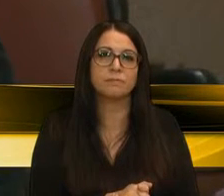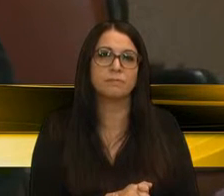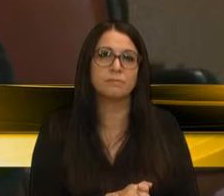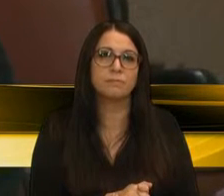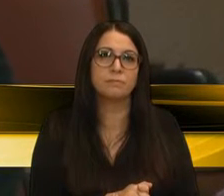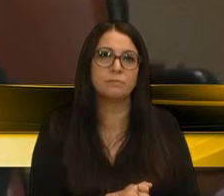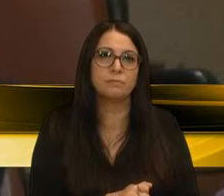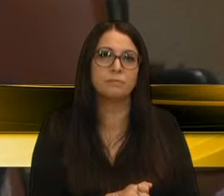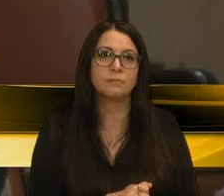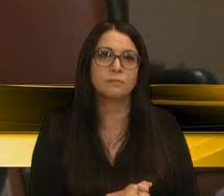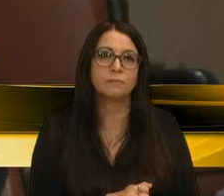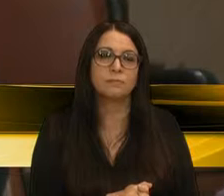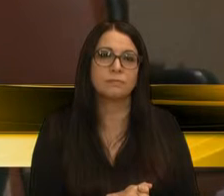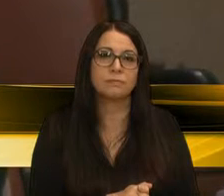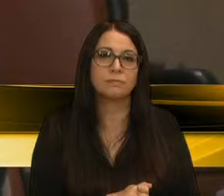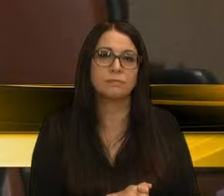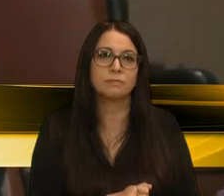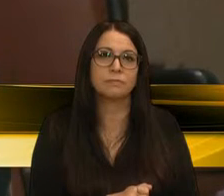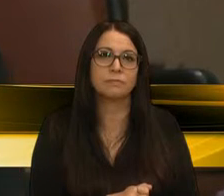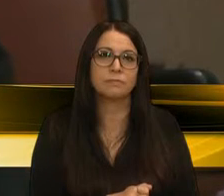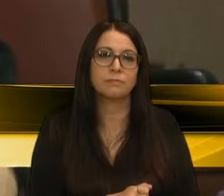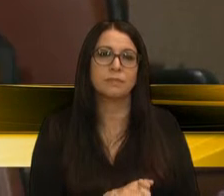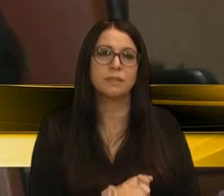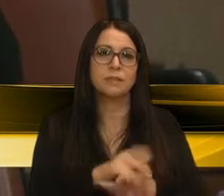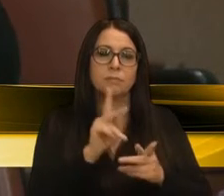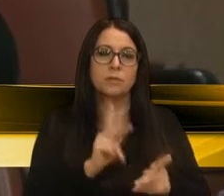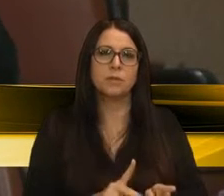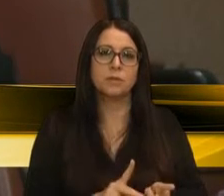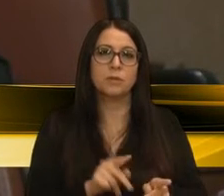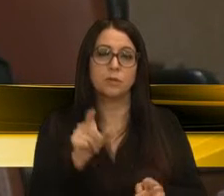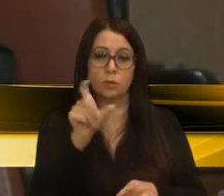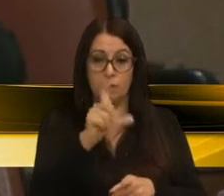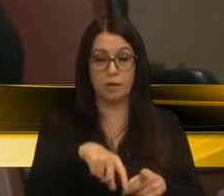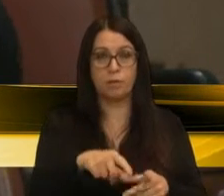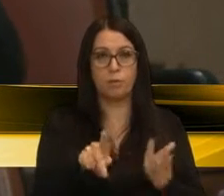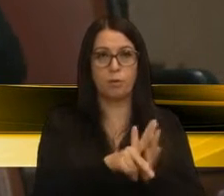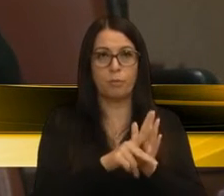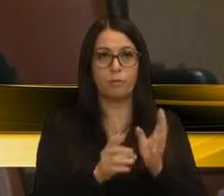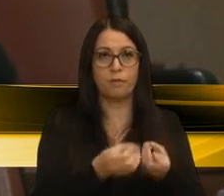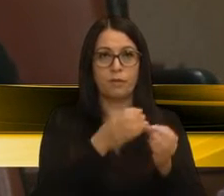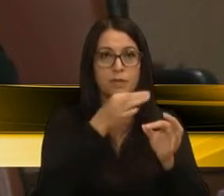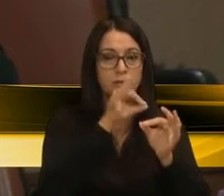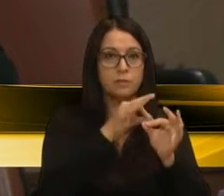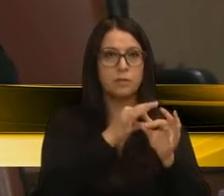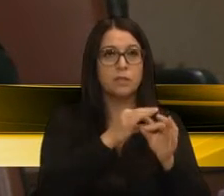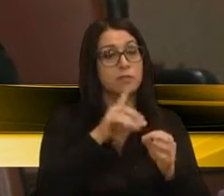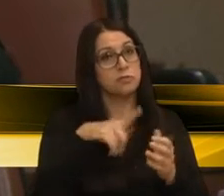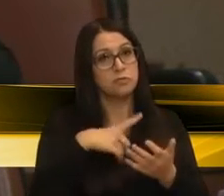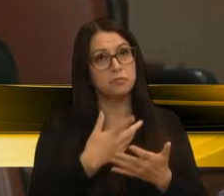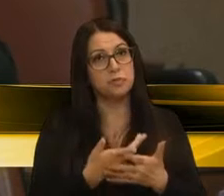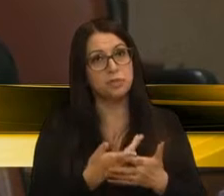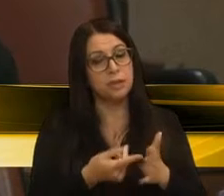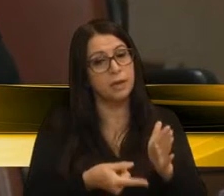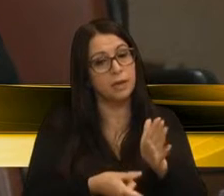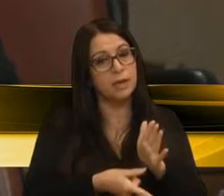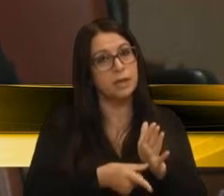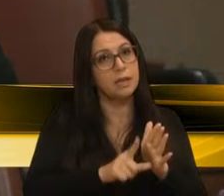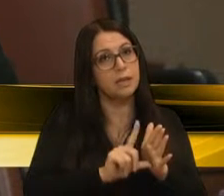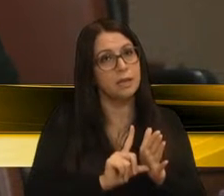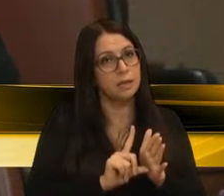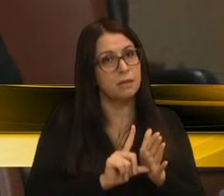El Fiorim. O pessoal do Fiorim Card teria, presidente,